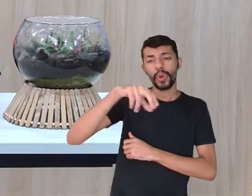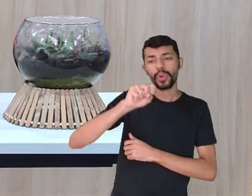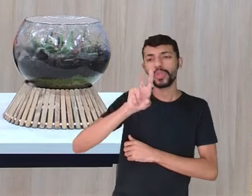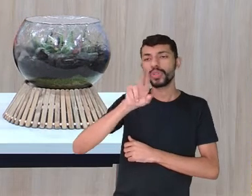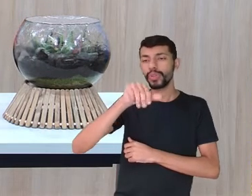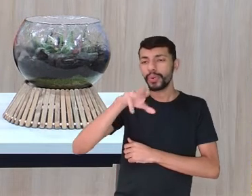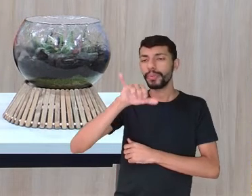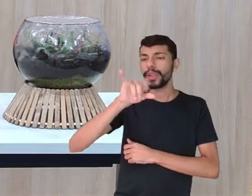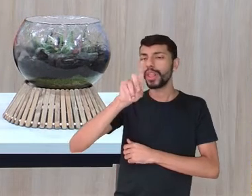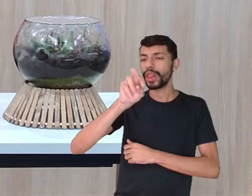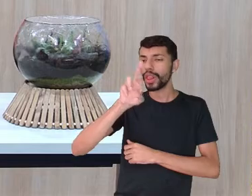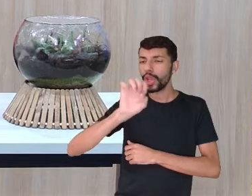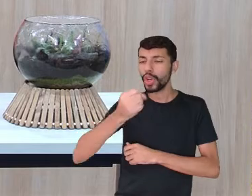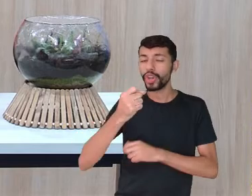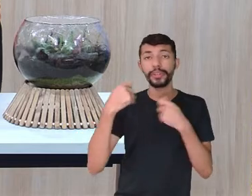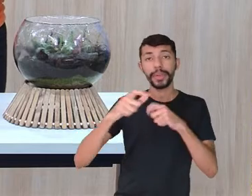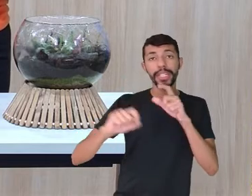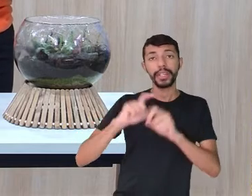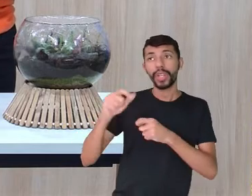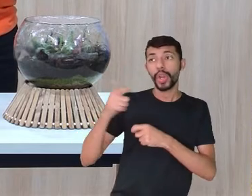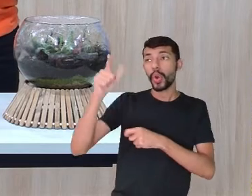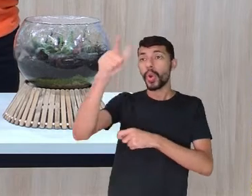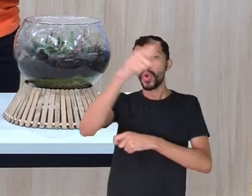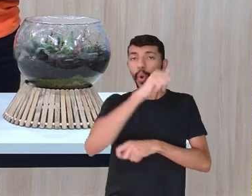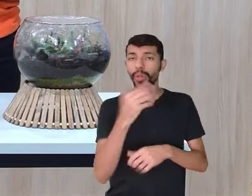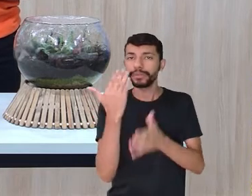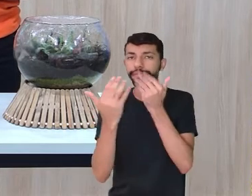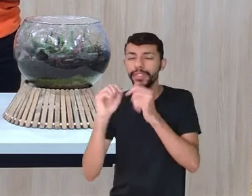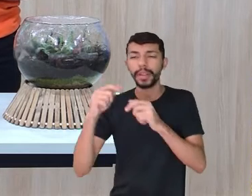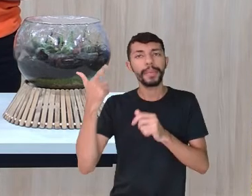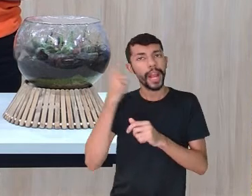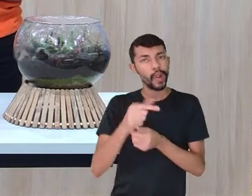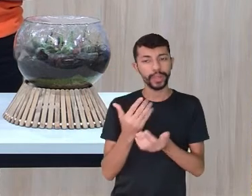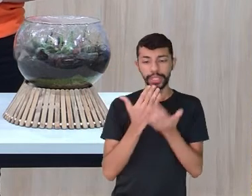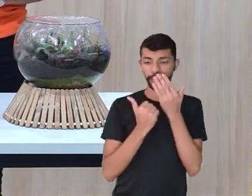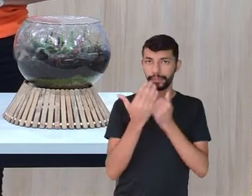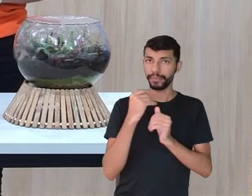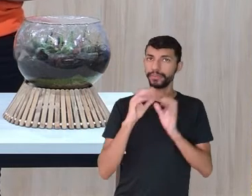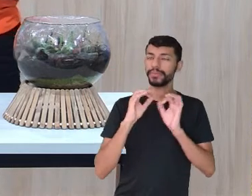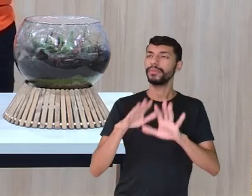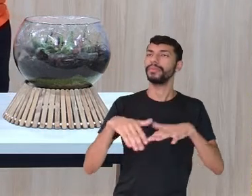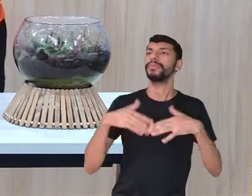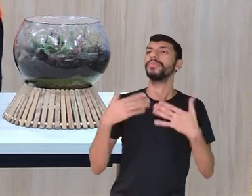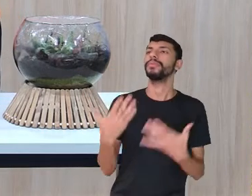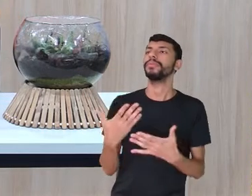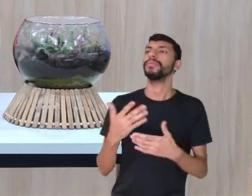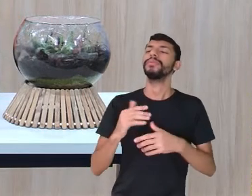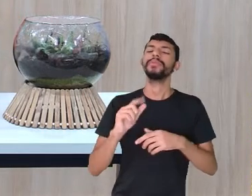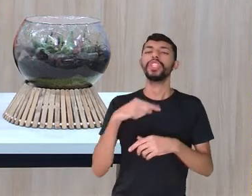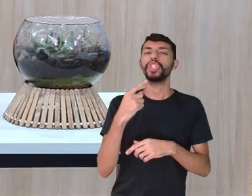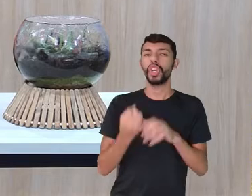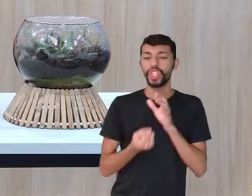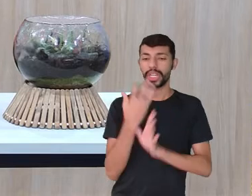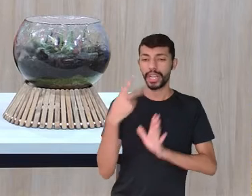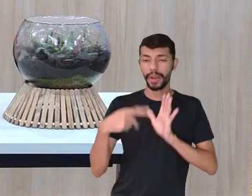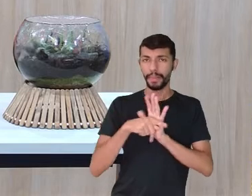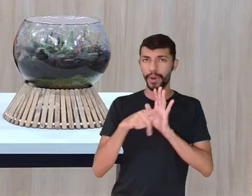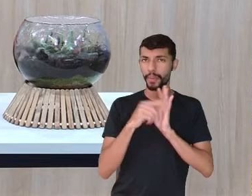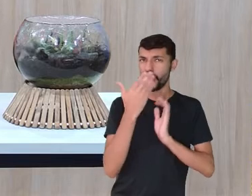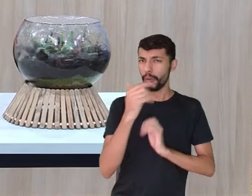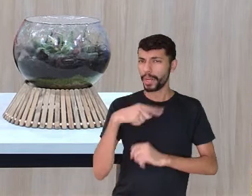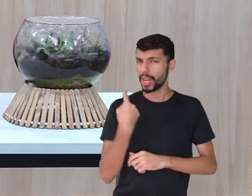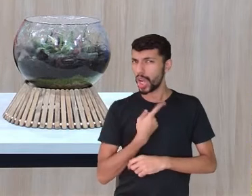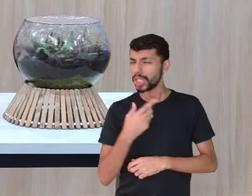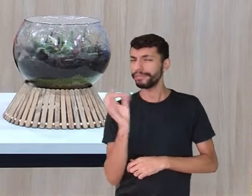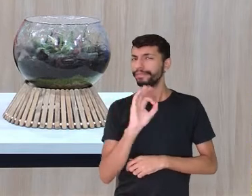Nós precisamos de outros alimentos para nos alimentar, não é? Nós não fabricamos nosso próprio alimento. Nós temos